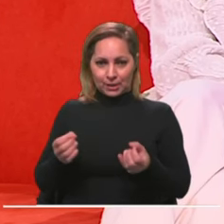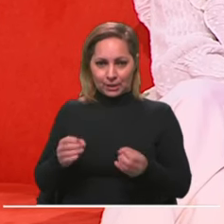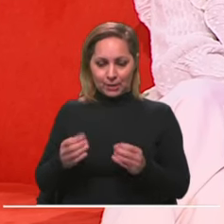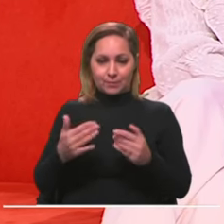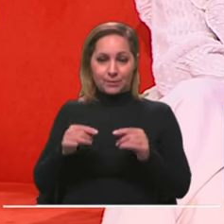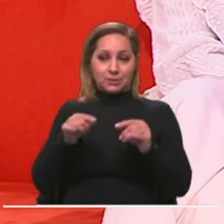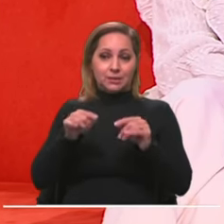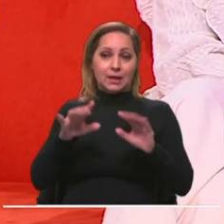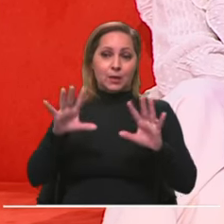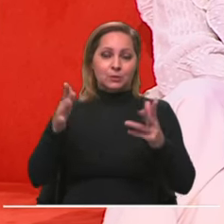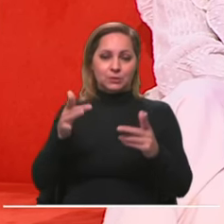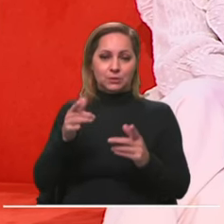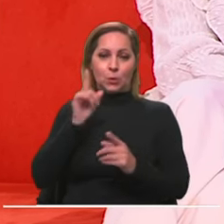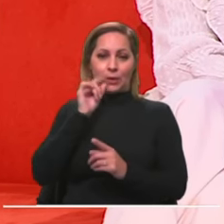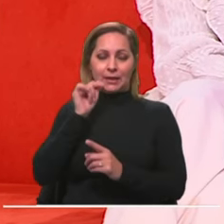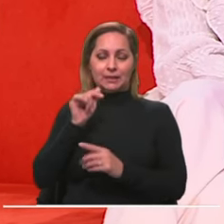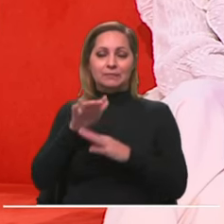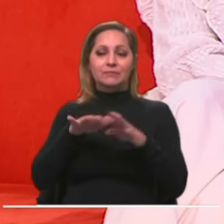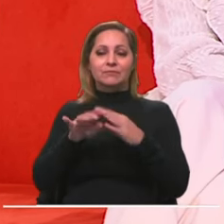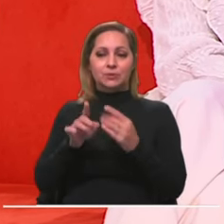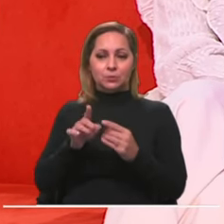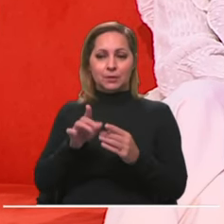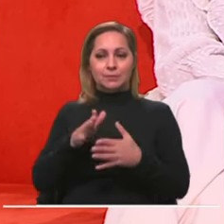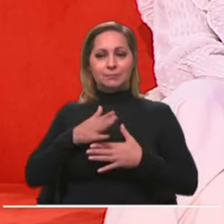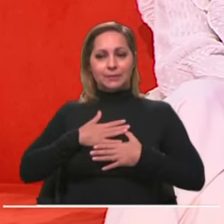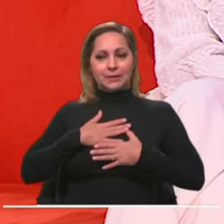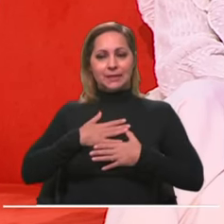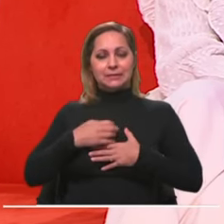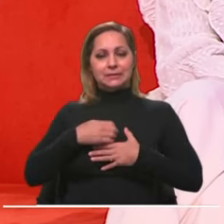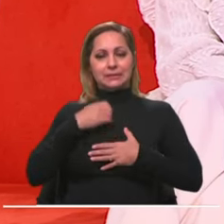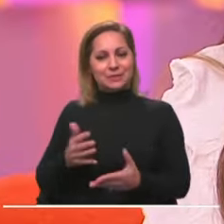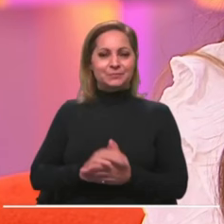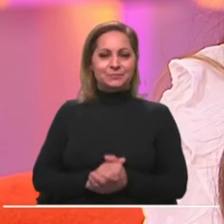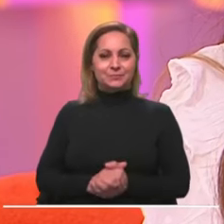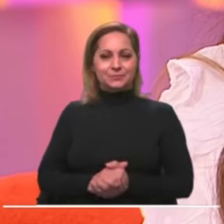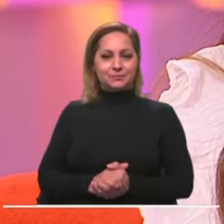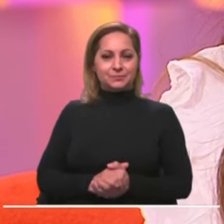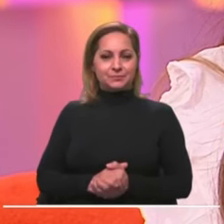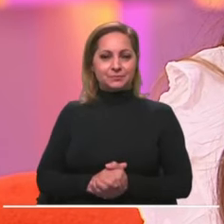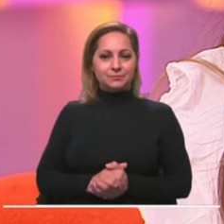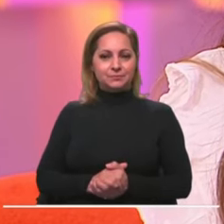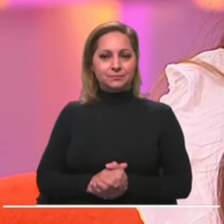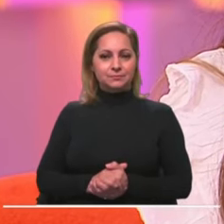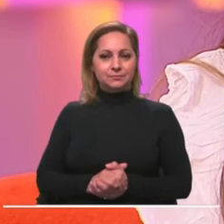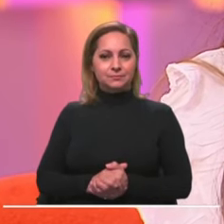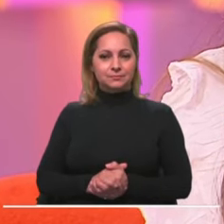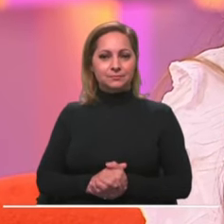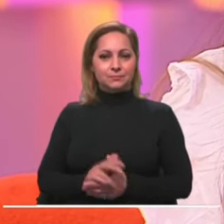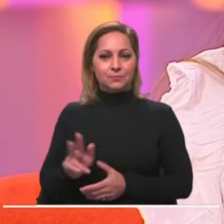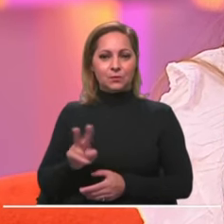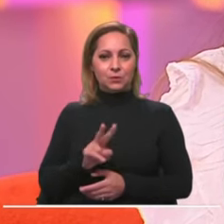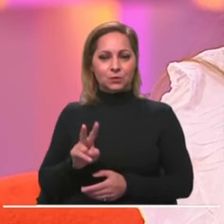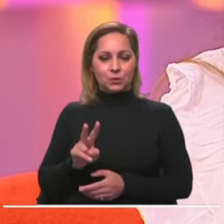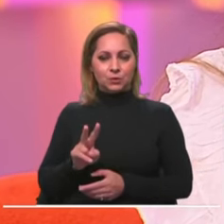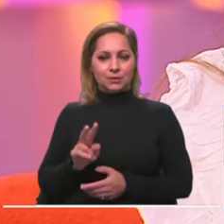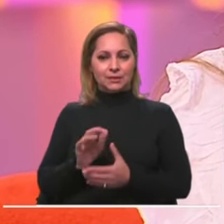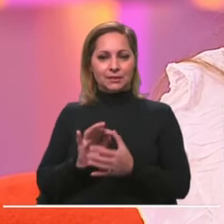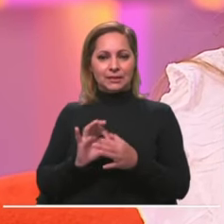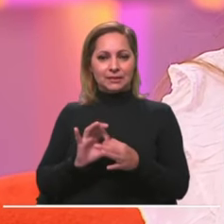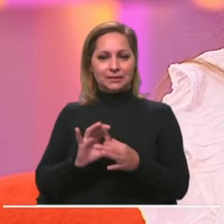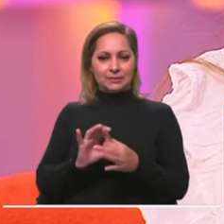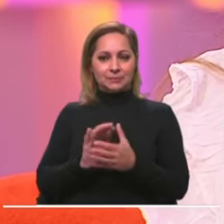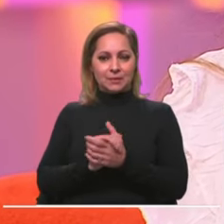O que é que o André fez para a deixar tão desconfortável para fazer uma queixa à polícia então nós terminamos o